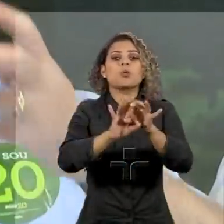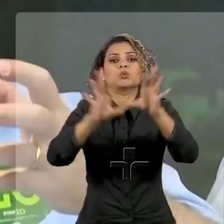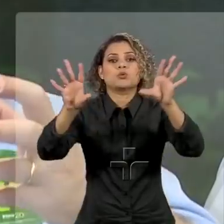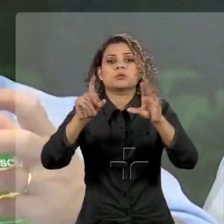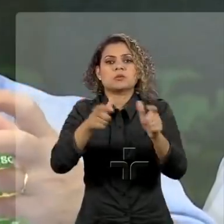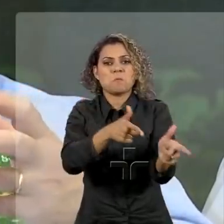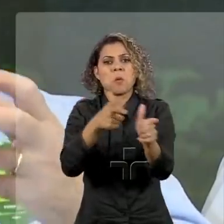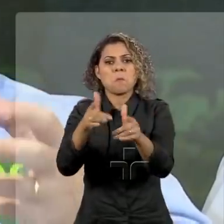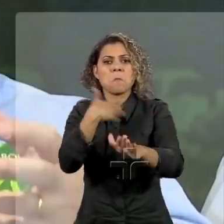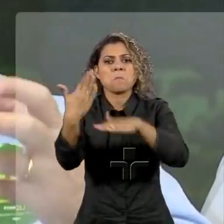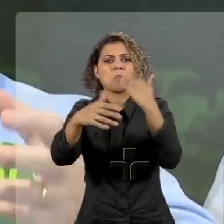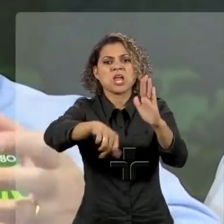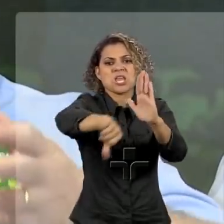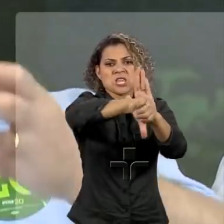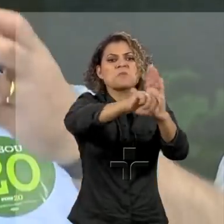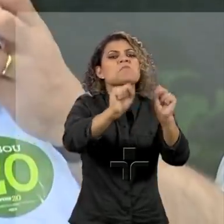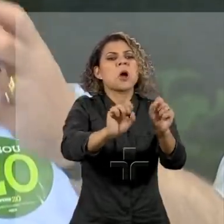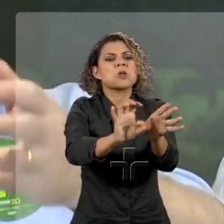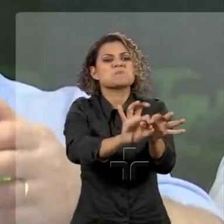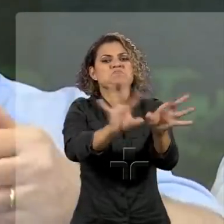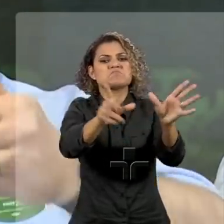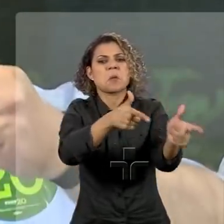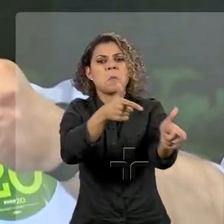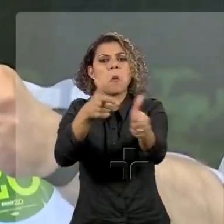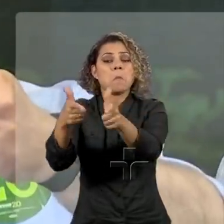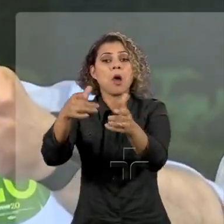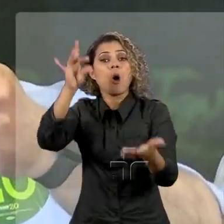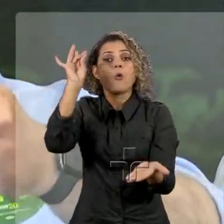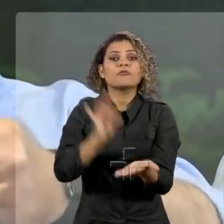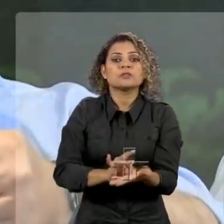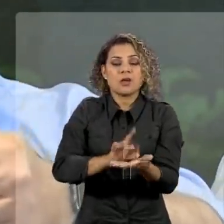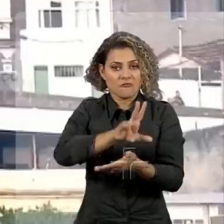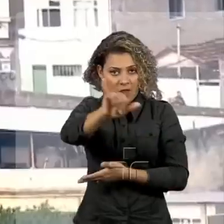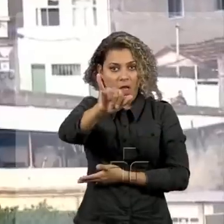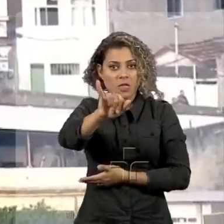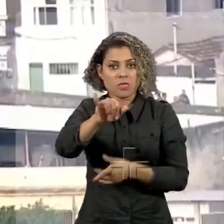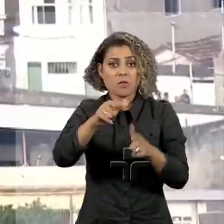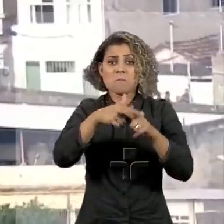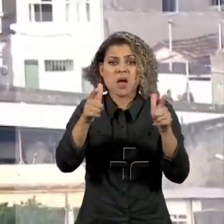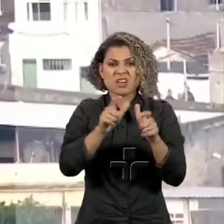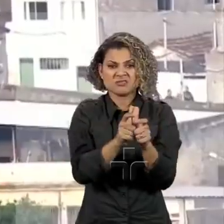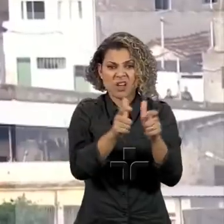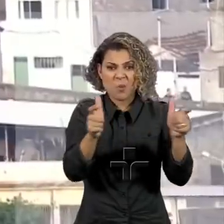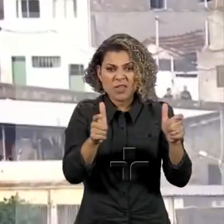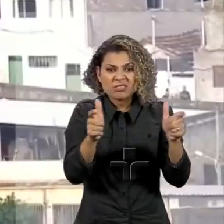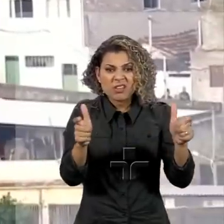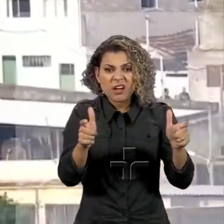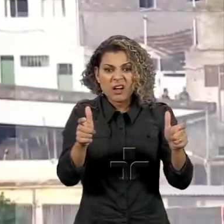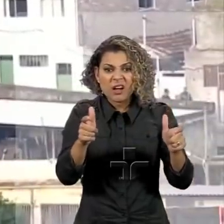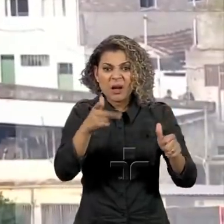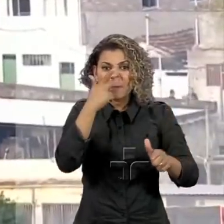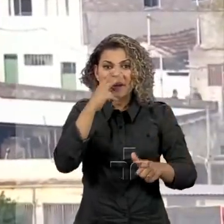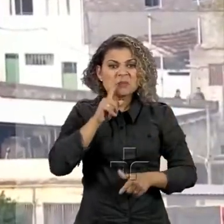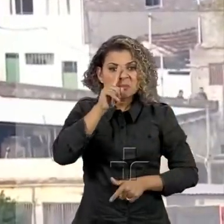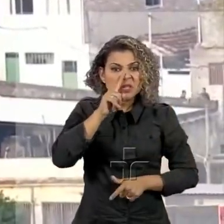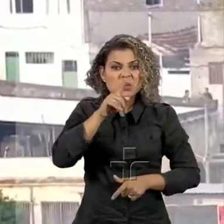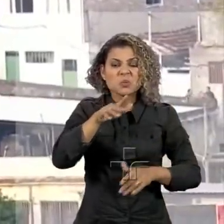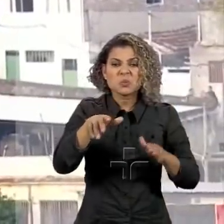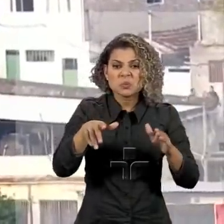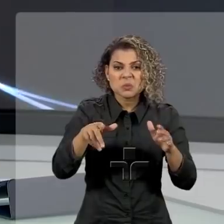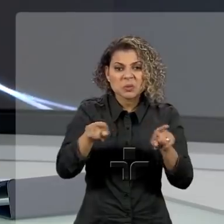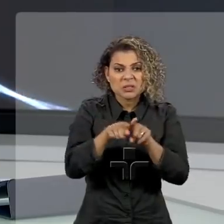o abate de criminosos, que ainda precisa ser oficializada, não aumentará a letalidade no estado.